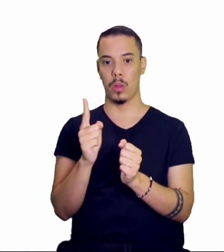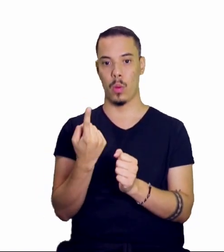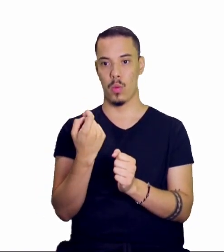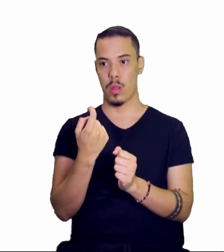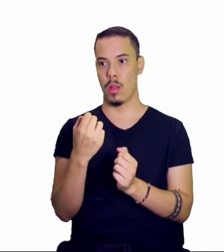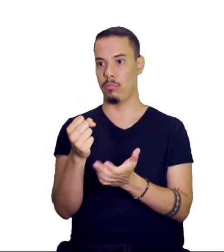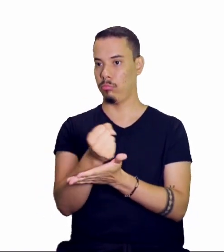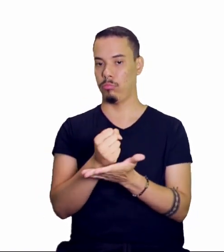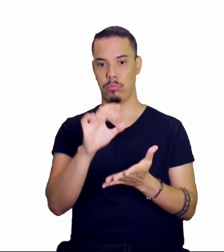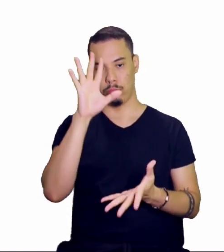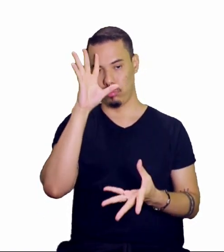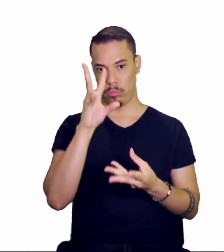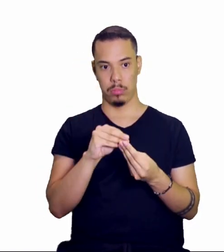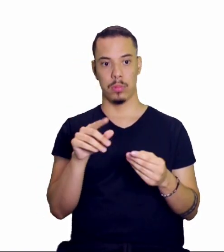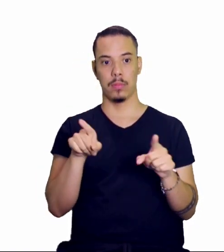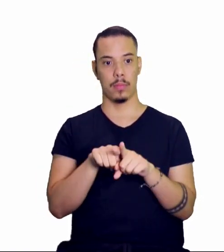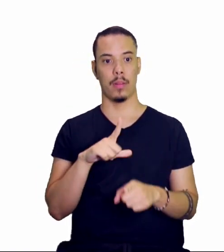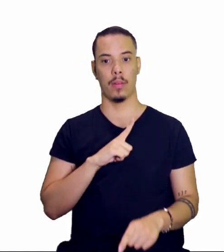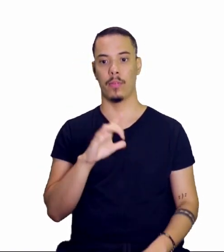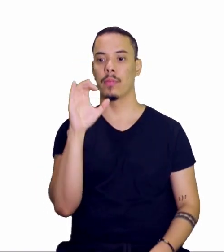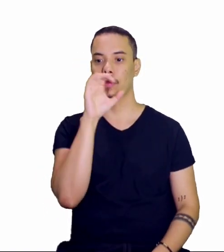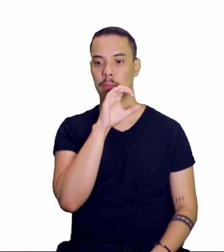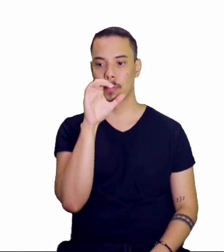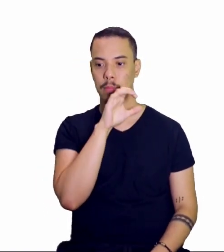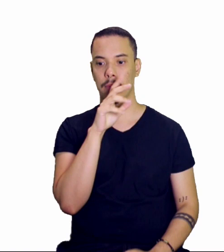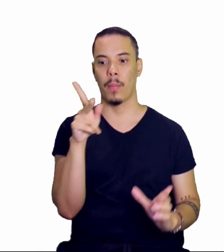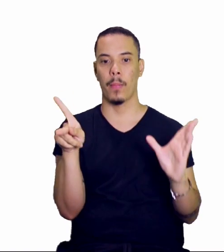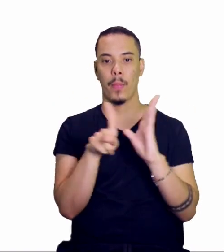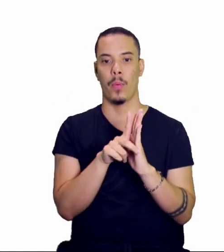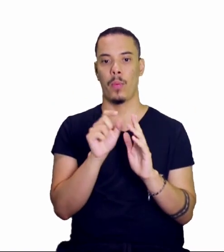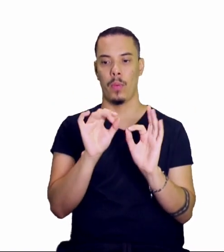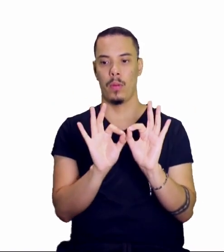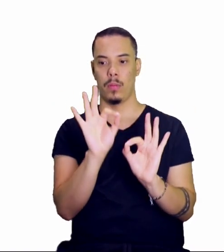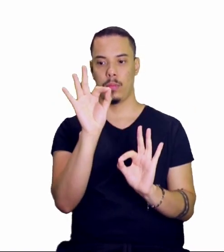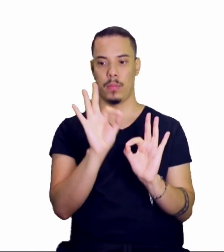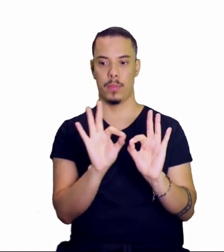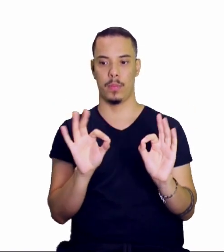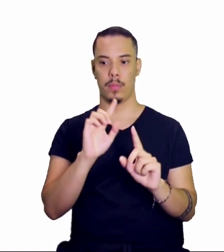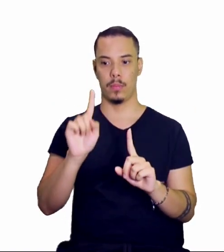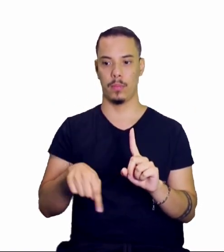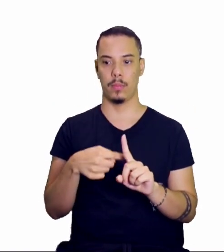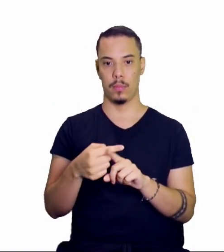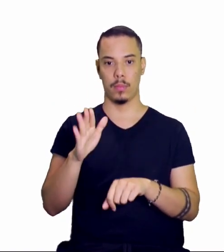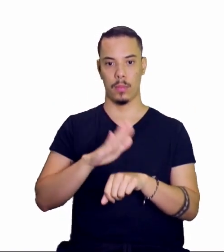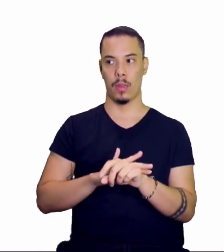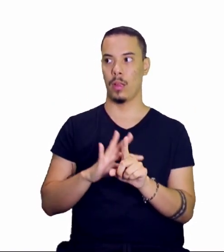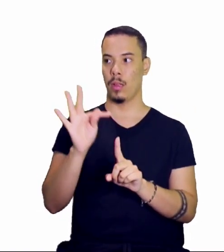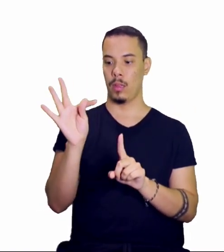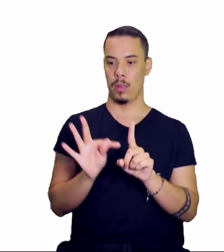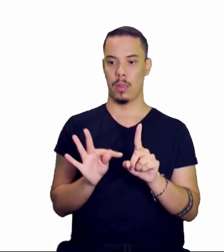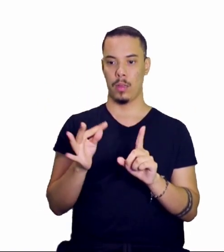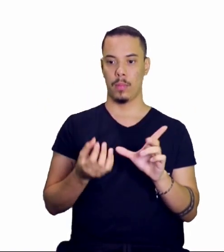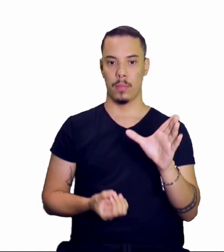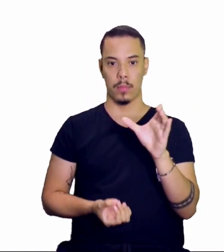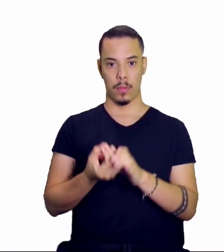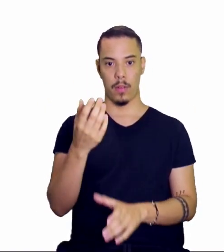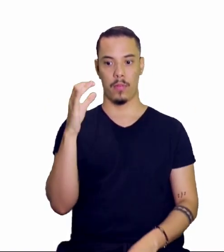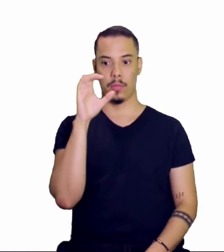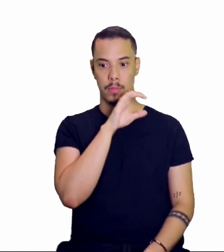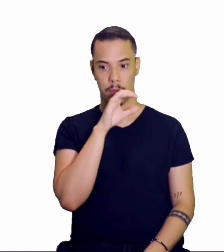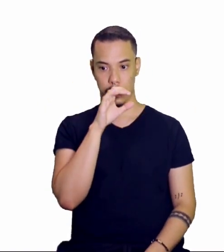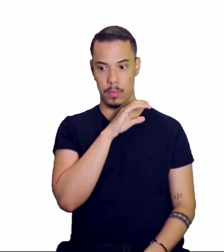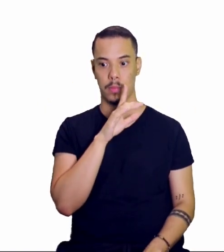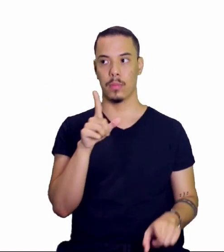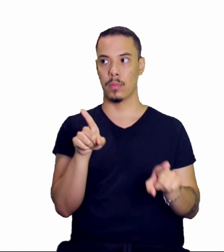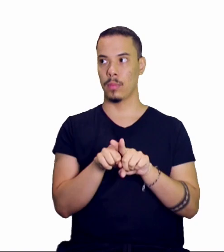né? Exato. Velocidade já é derivada de comprimento e tempo. Aceleração já é derivada da velocidade e ali